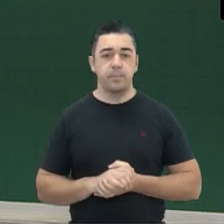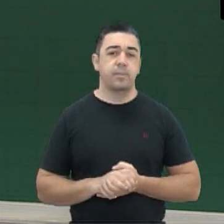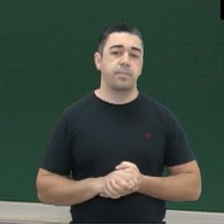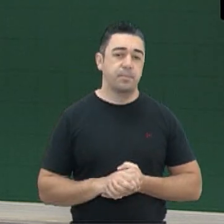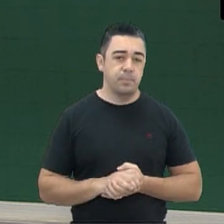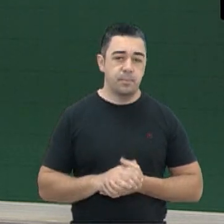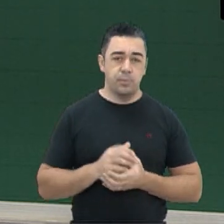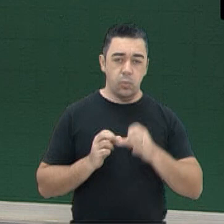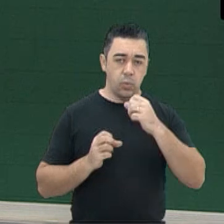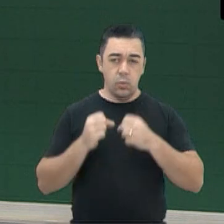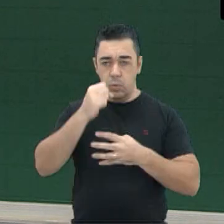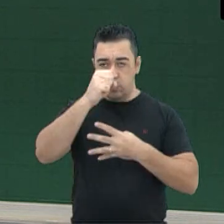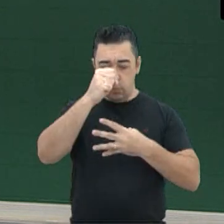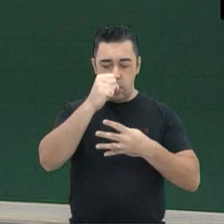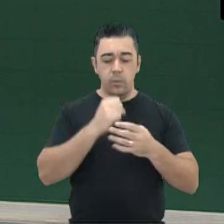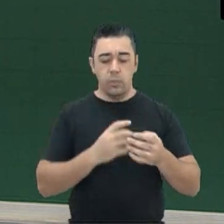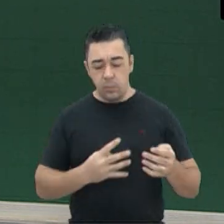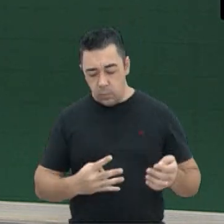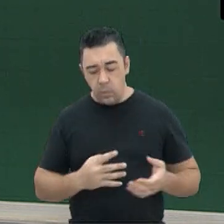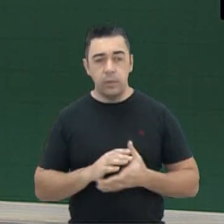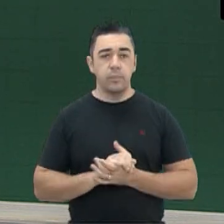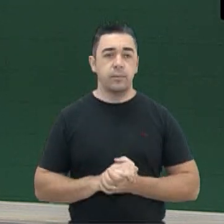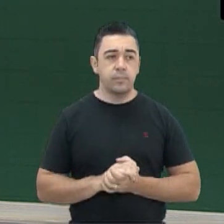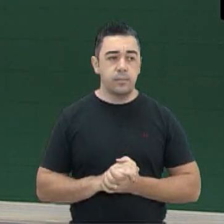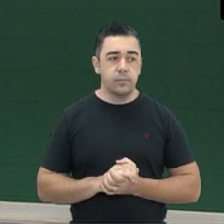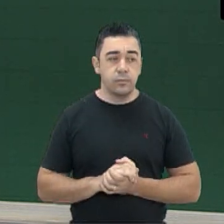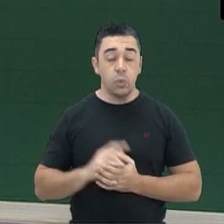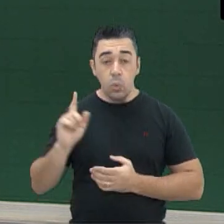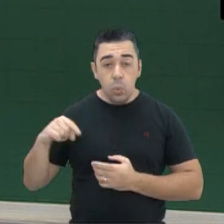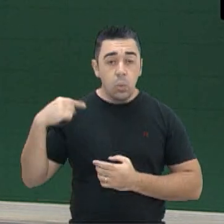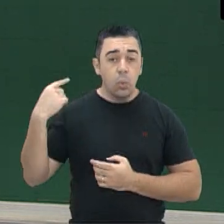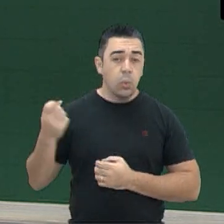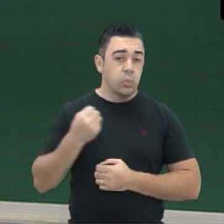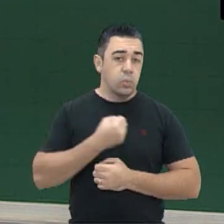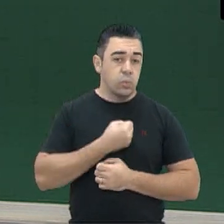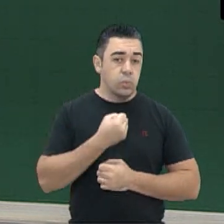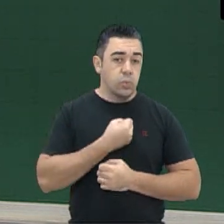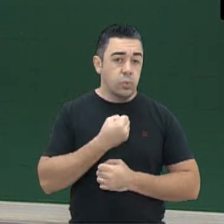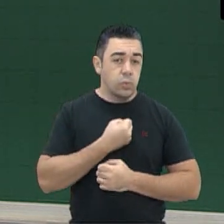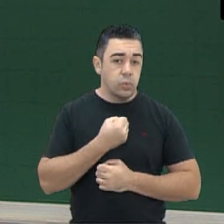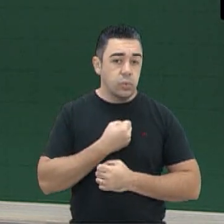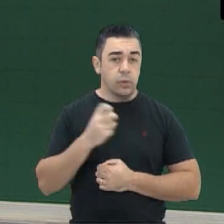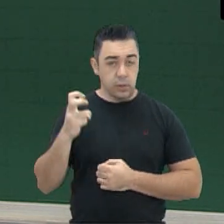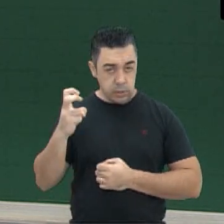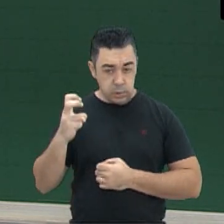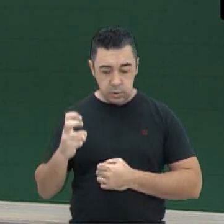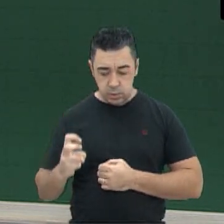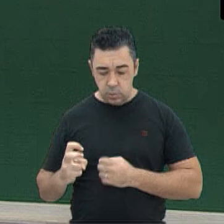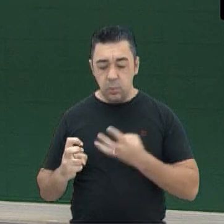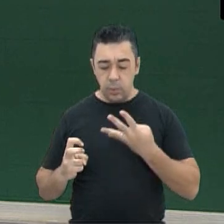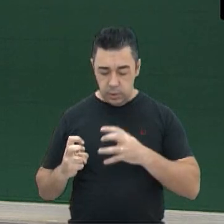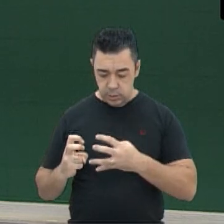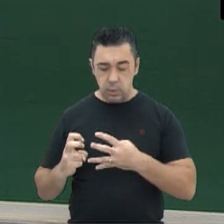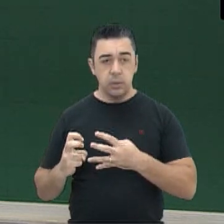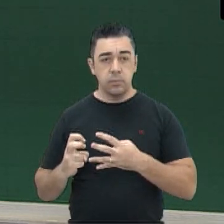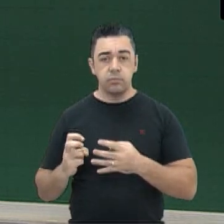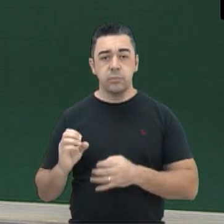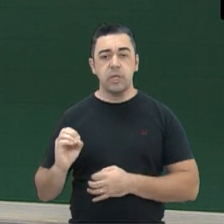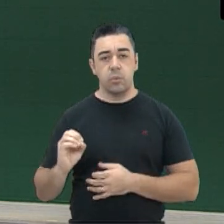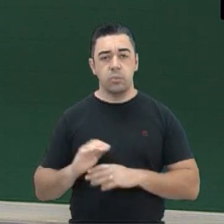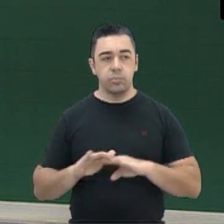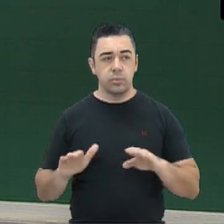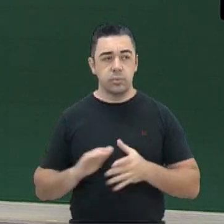5. 8 menos 4 vai ficar 4. 45. O próximo ímpar é o 45, ficou